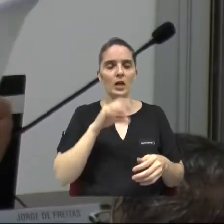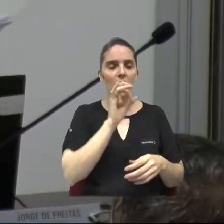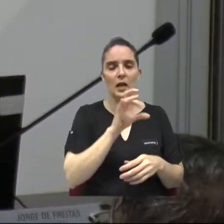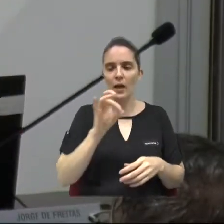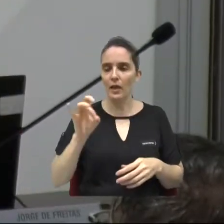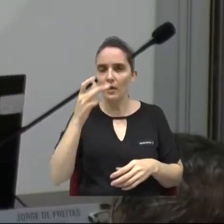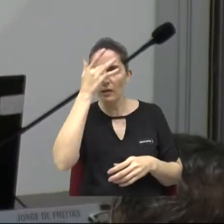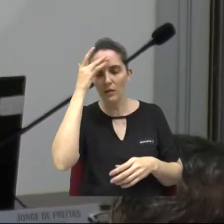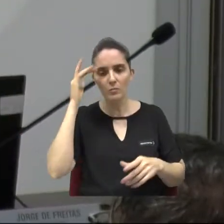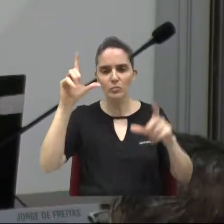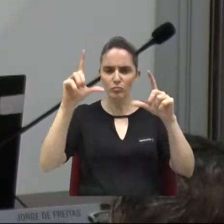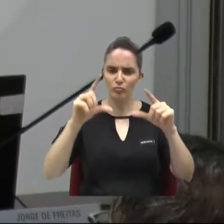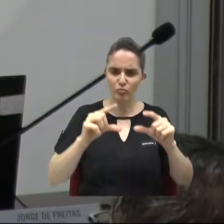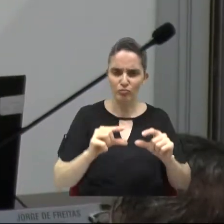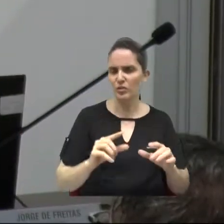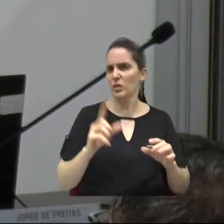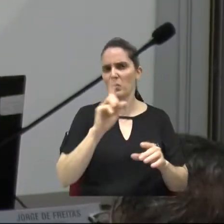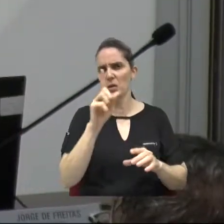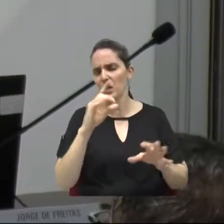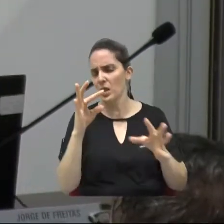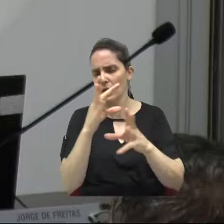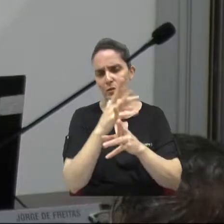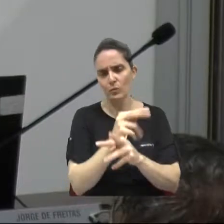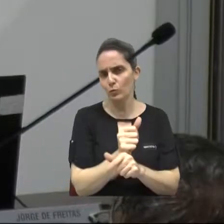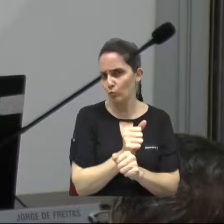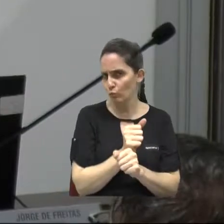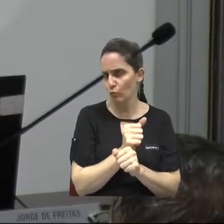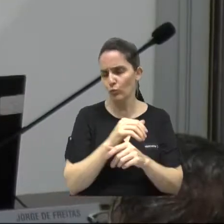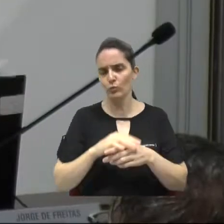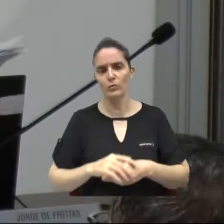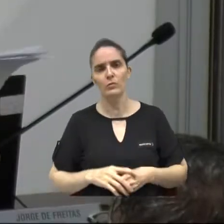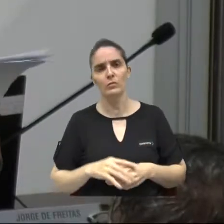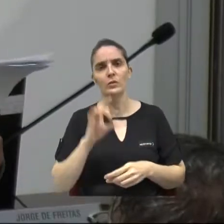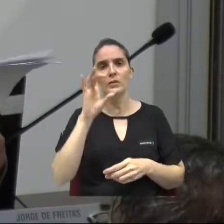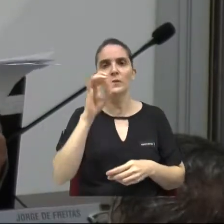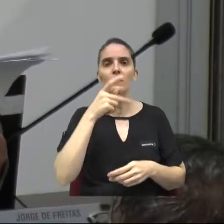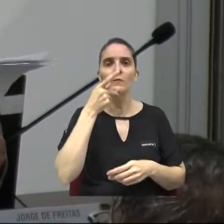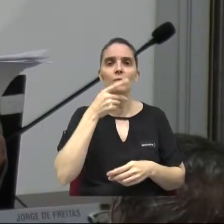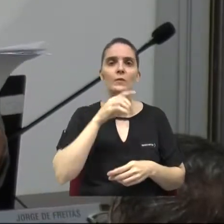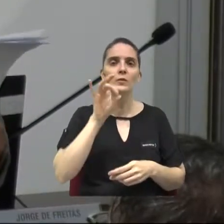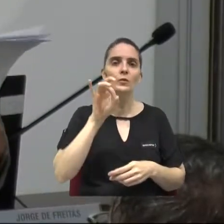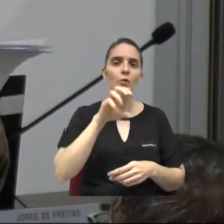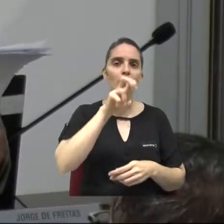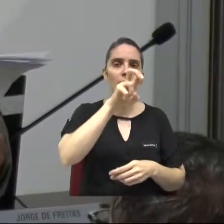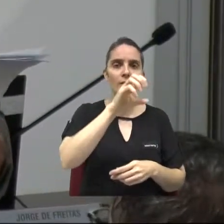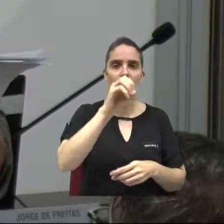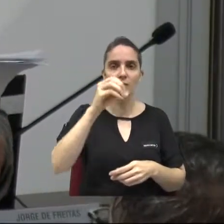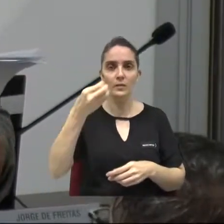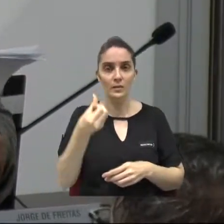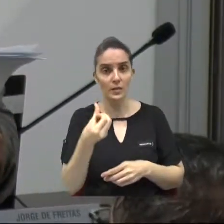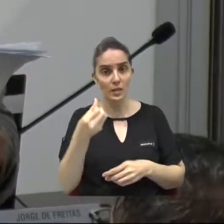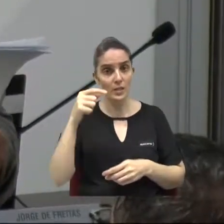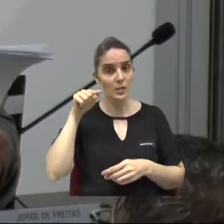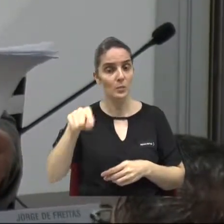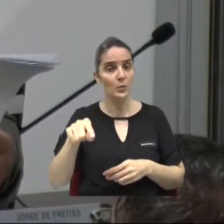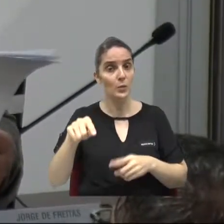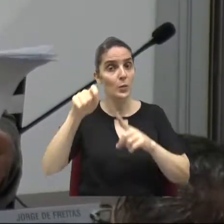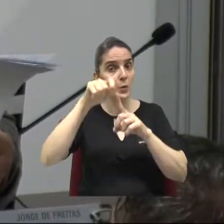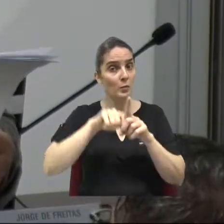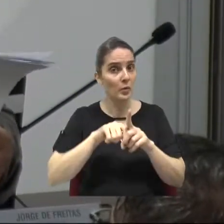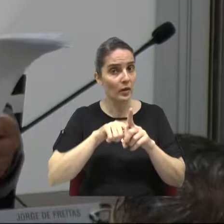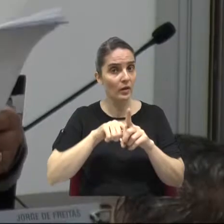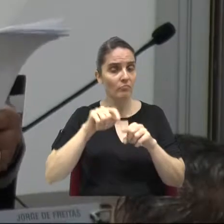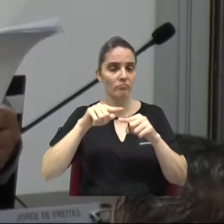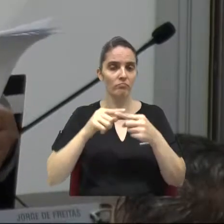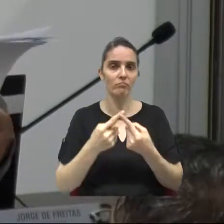valor total, que tinha um apontamento sobre isso, que ele iria usar só 506 mil por mês. Houve a